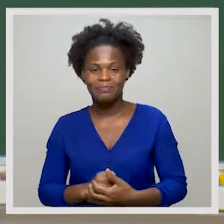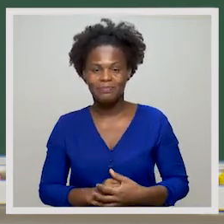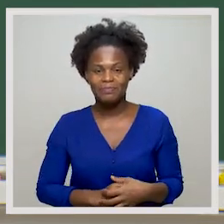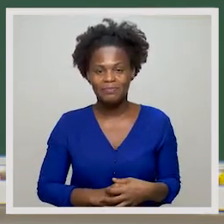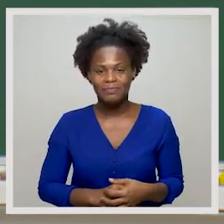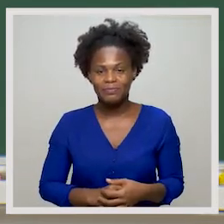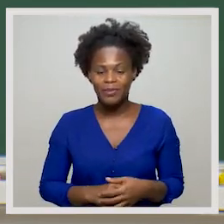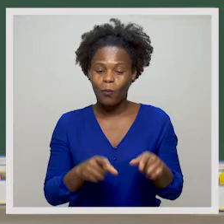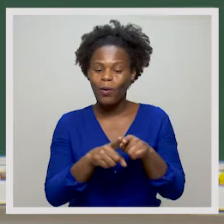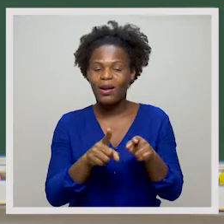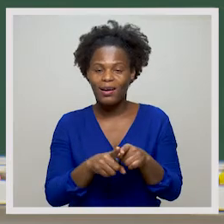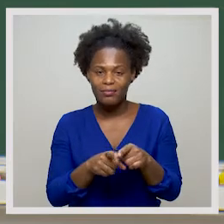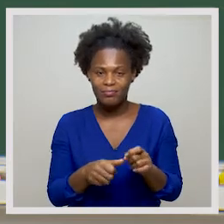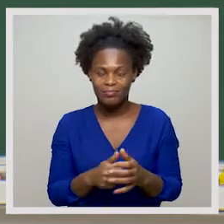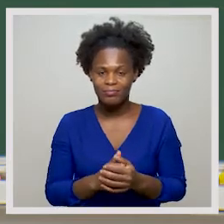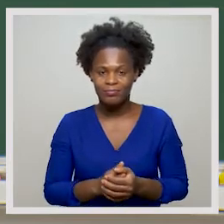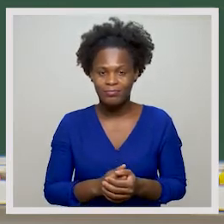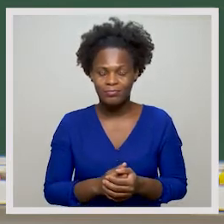150, igual.